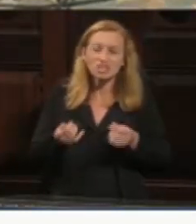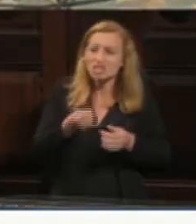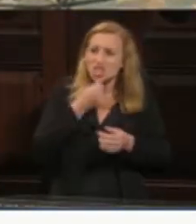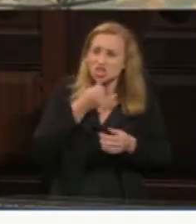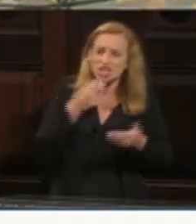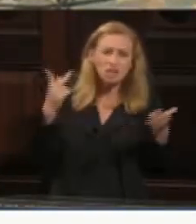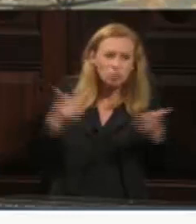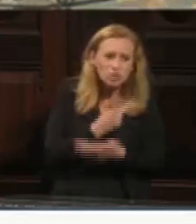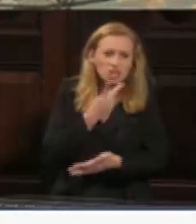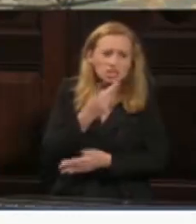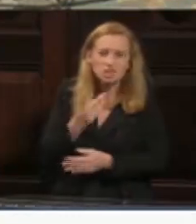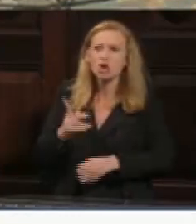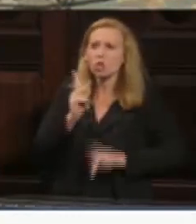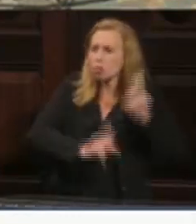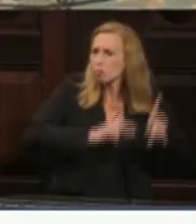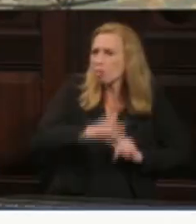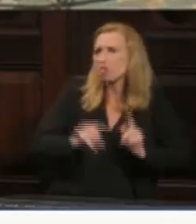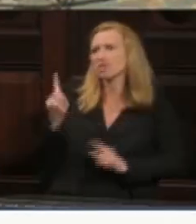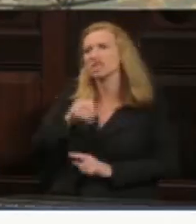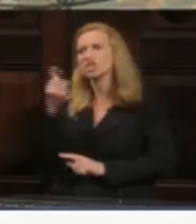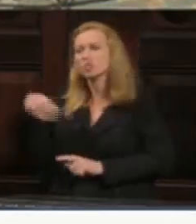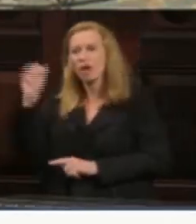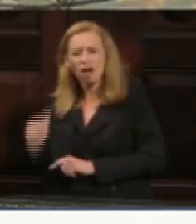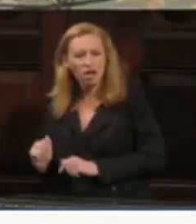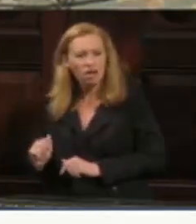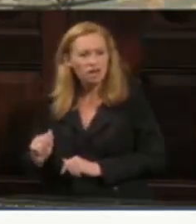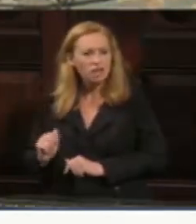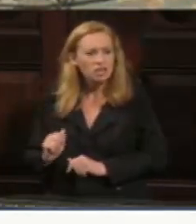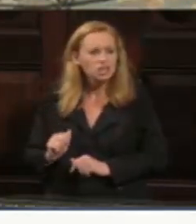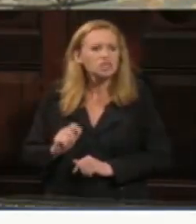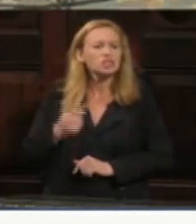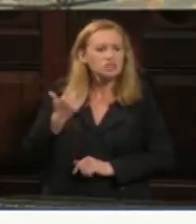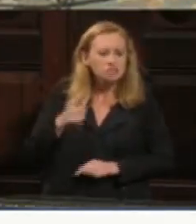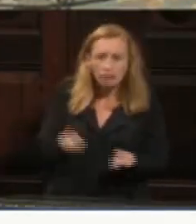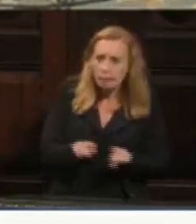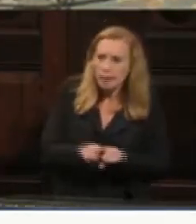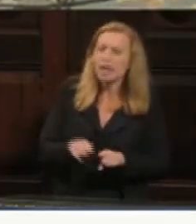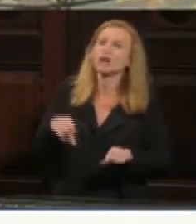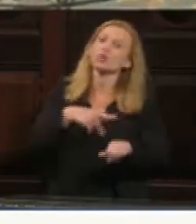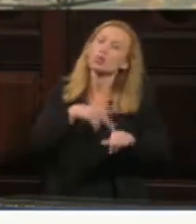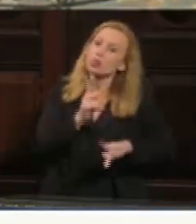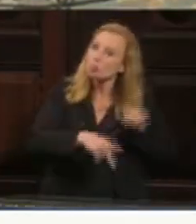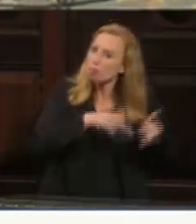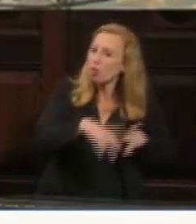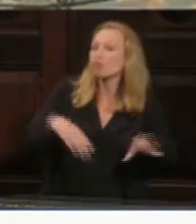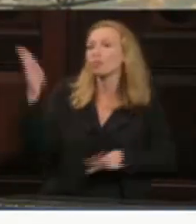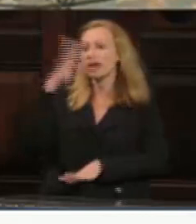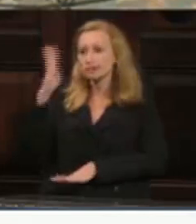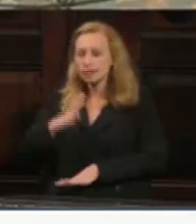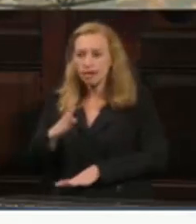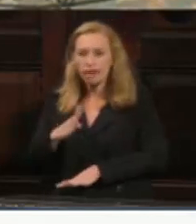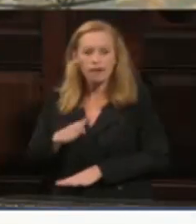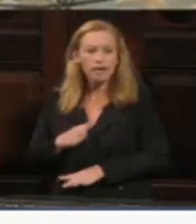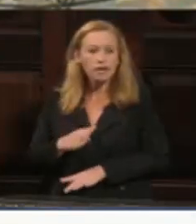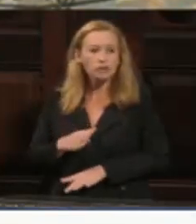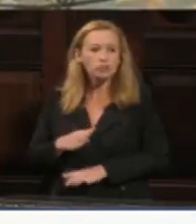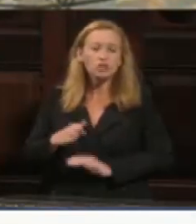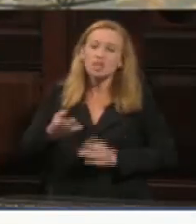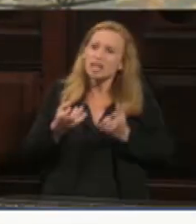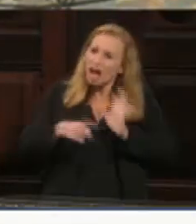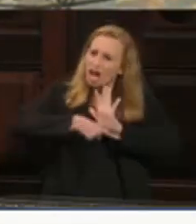ao povo venezuelano, que de certa forma também é o povo brasileiro ali da região de fronteira, o brasileiro um povo